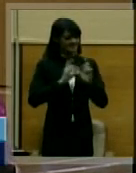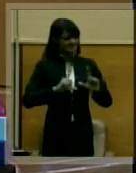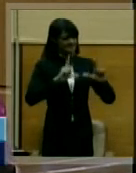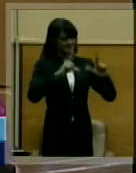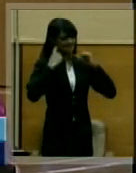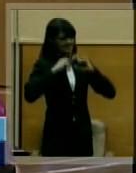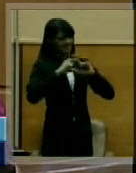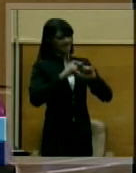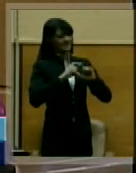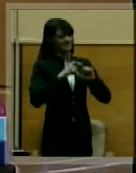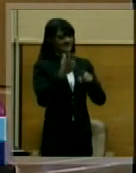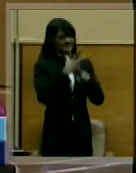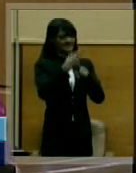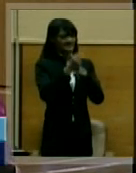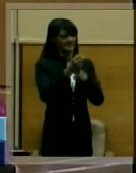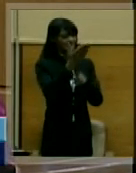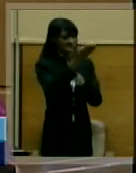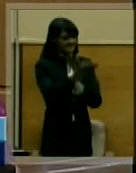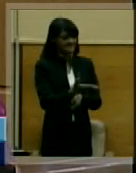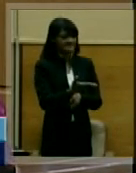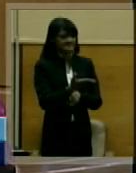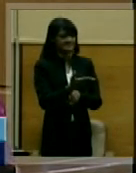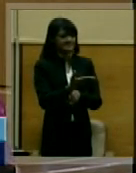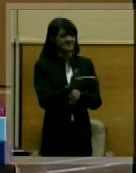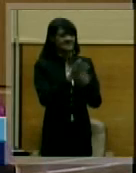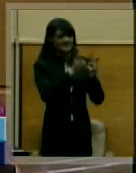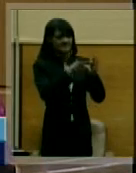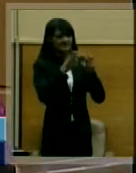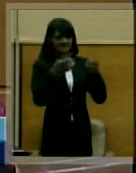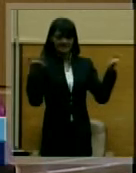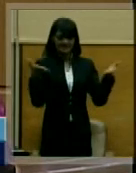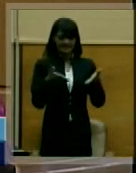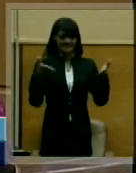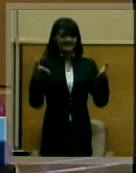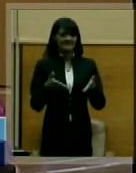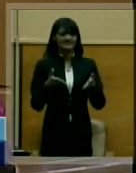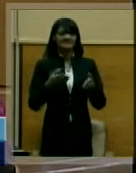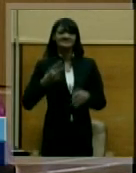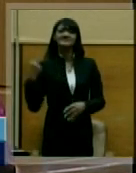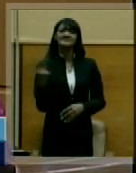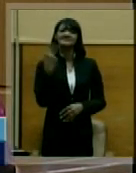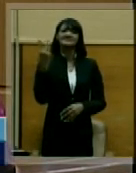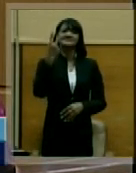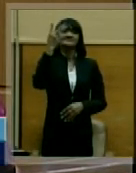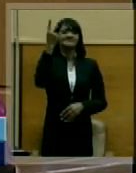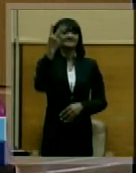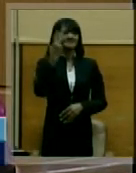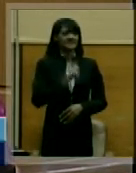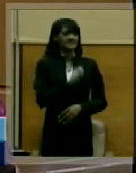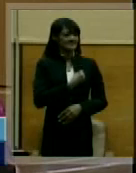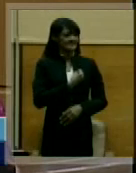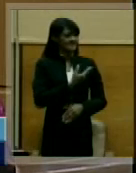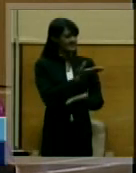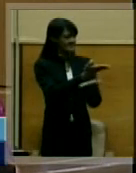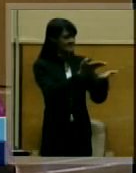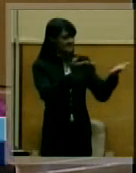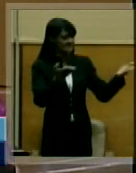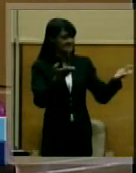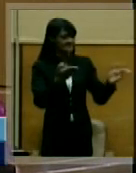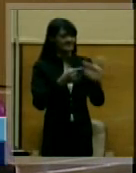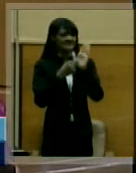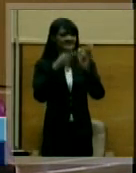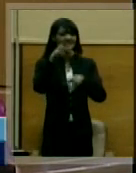de superação Flávio Primo, que reconhece no dia de hoje o valoroso exemplo de todos vocês ao povo